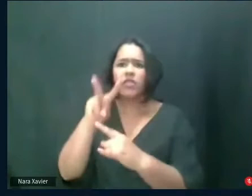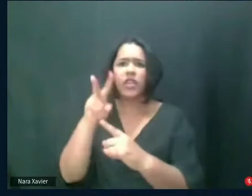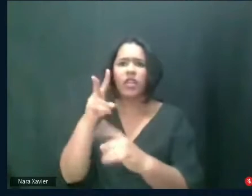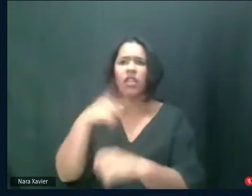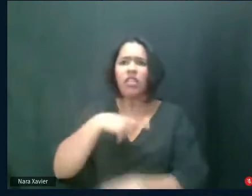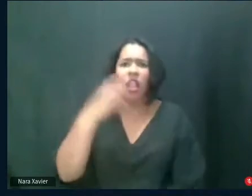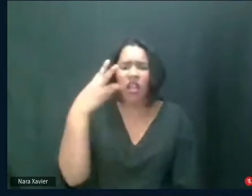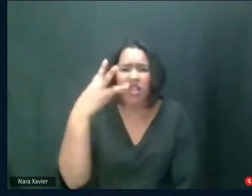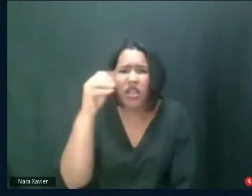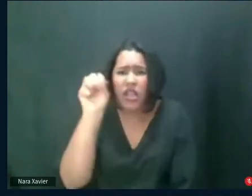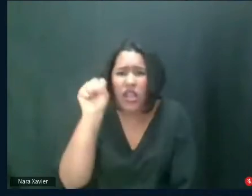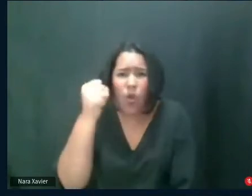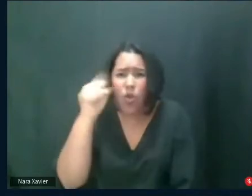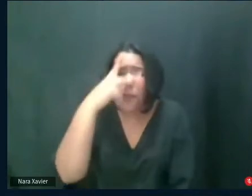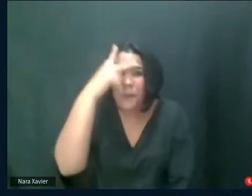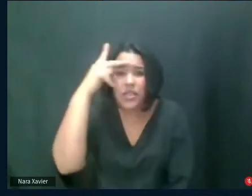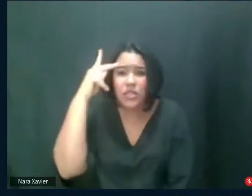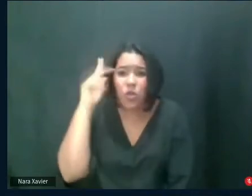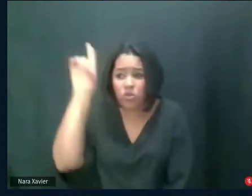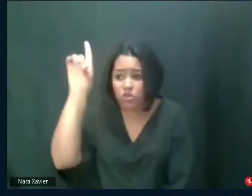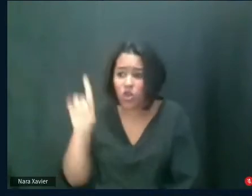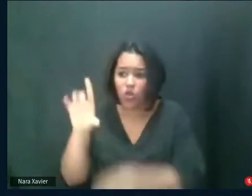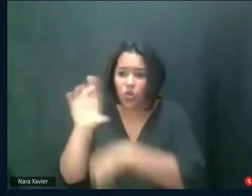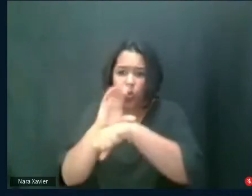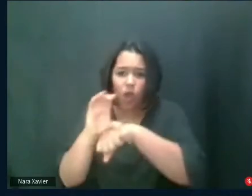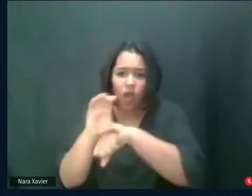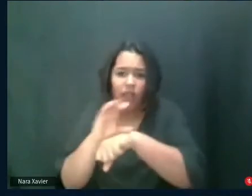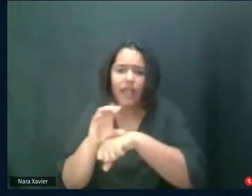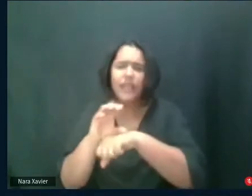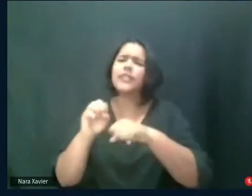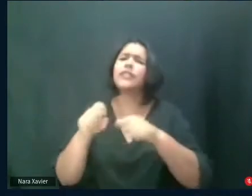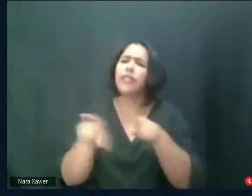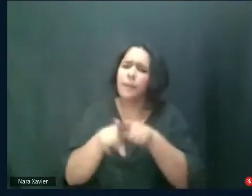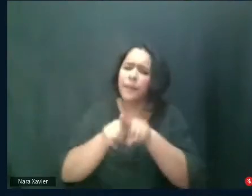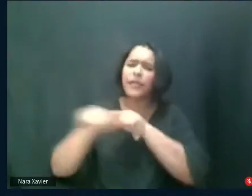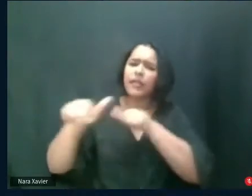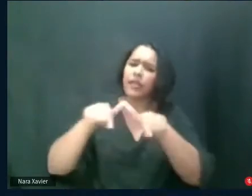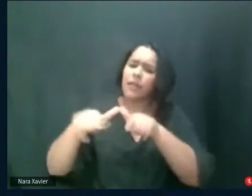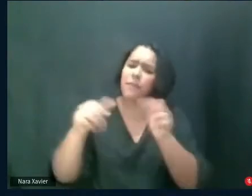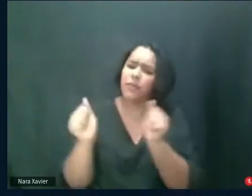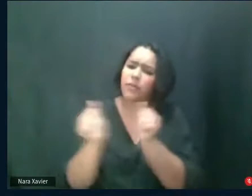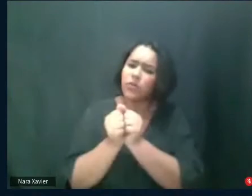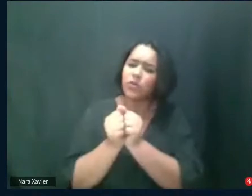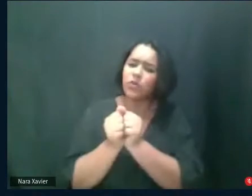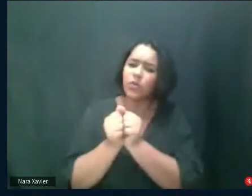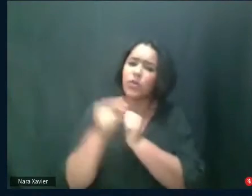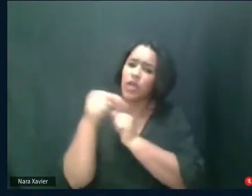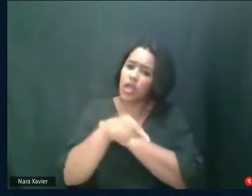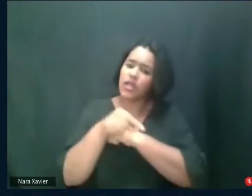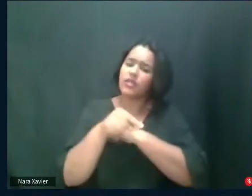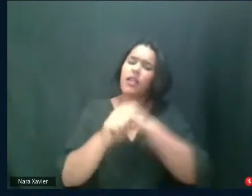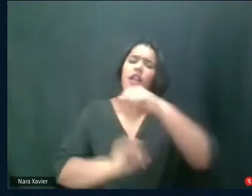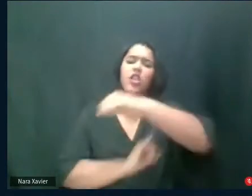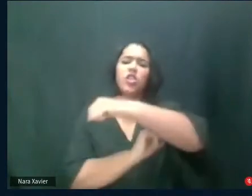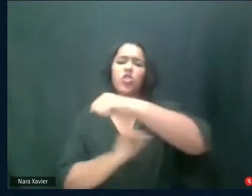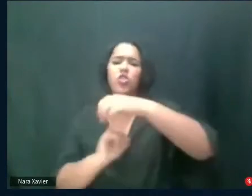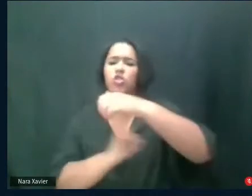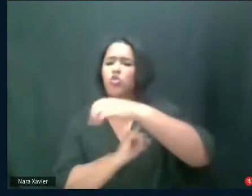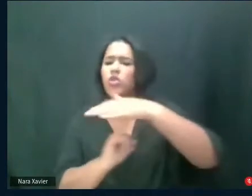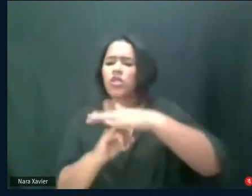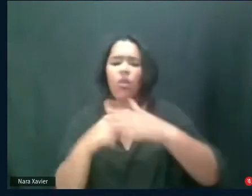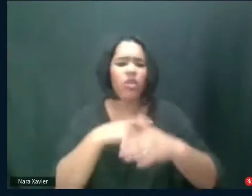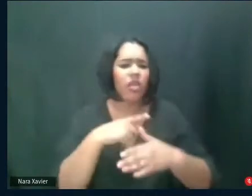estão com o mesmo pique, estão defendendo aquilo porque sabem da importância que aquela instituição teve para a formação